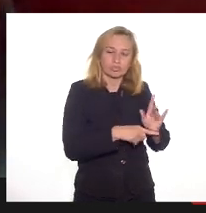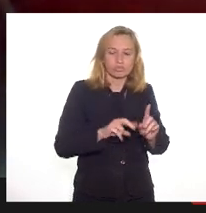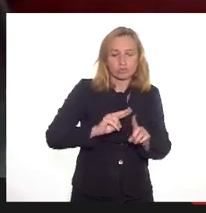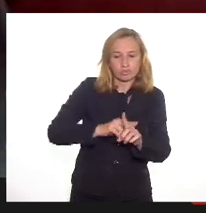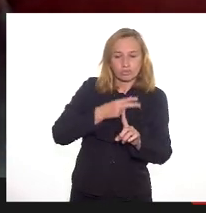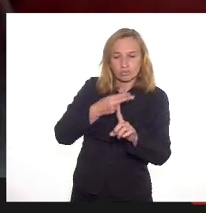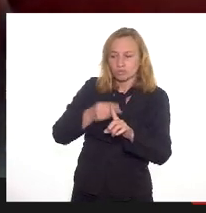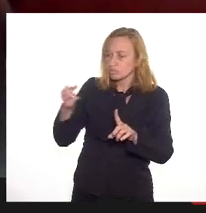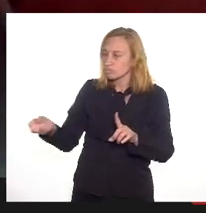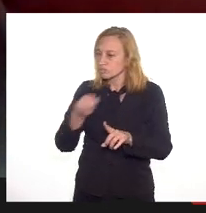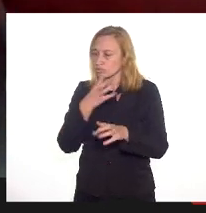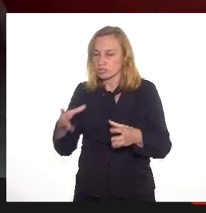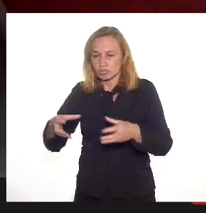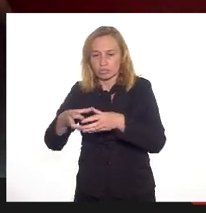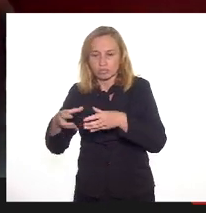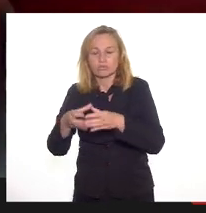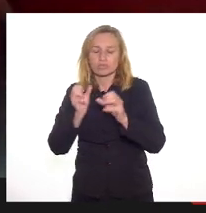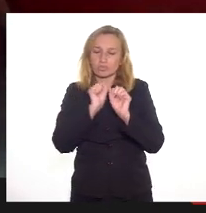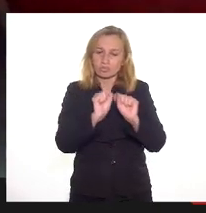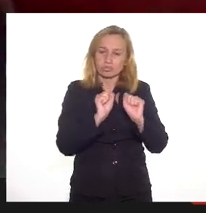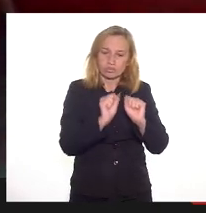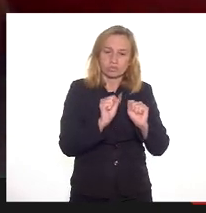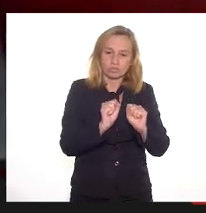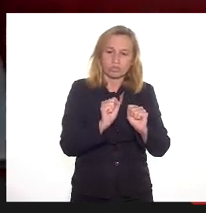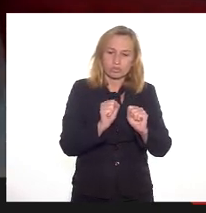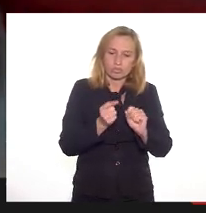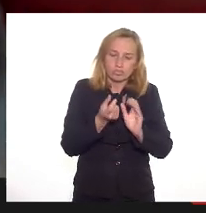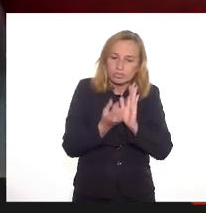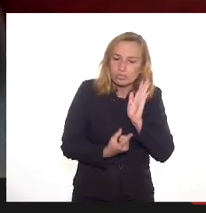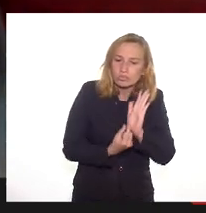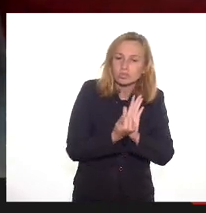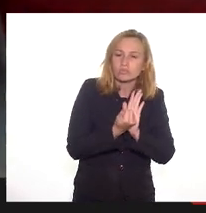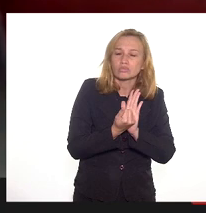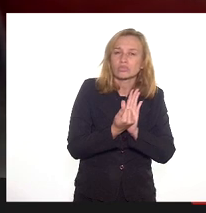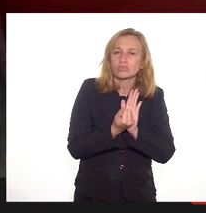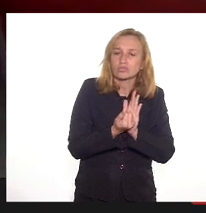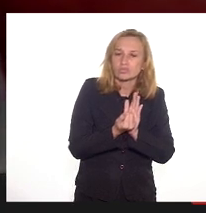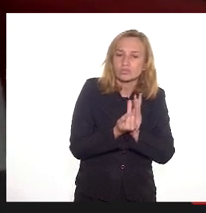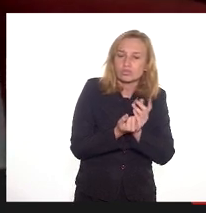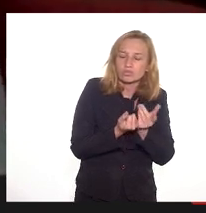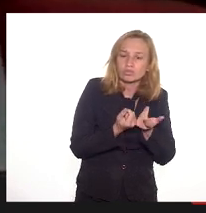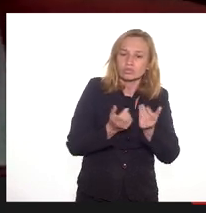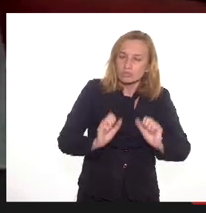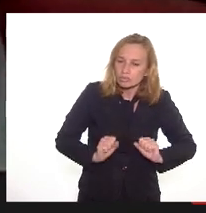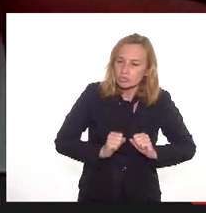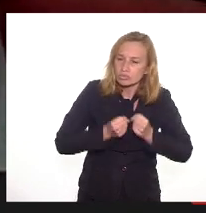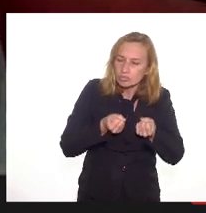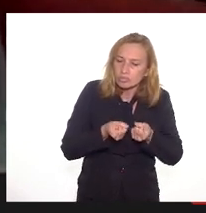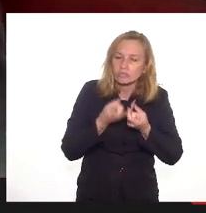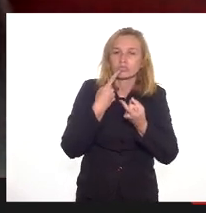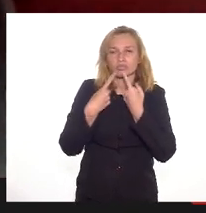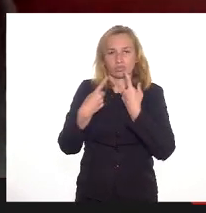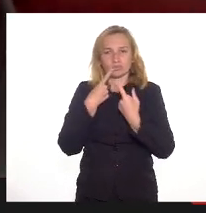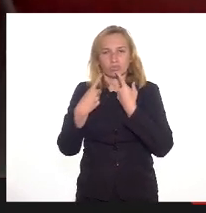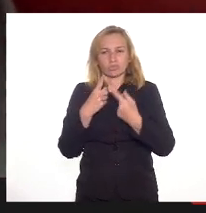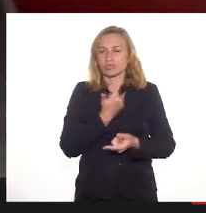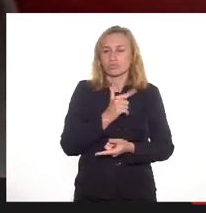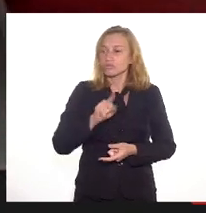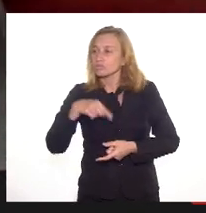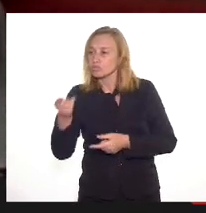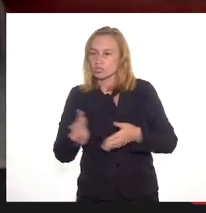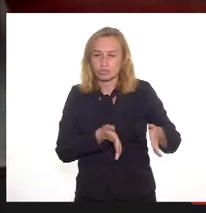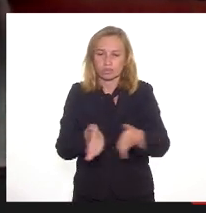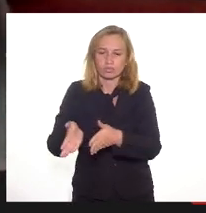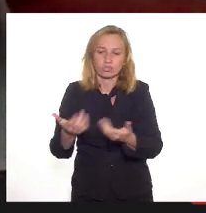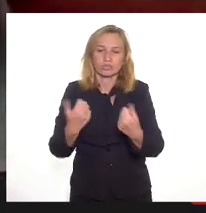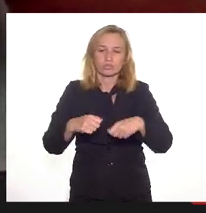nova comissão, onde que a gente possa estar investindo no diálogo. Não tem outro caminho. Não existe. A gente tem que diminuir